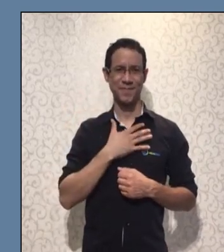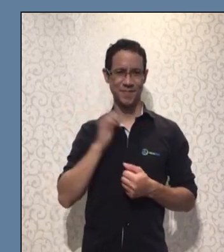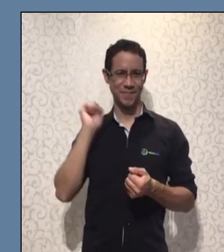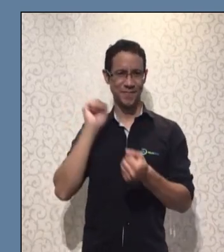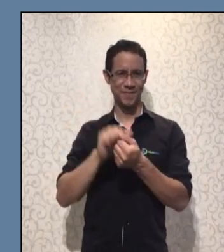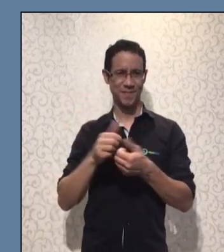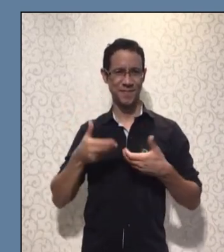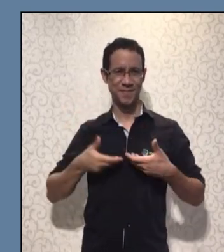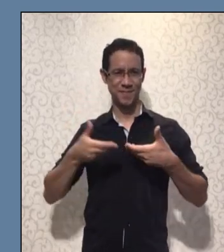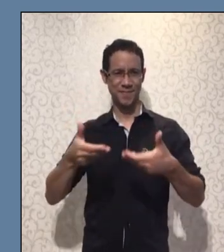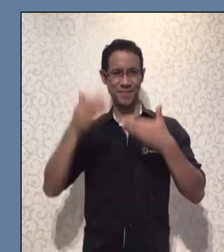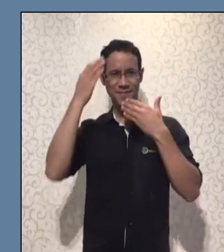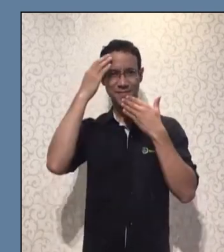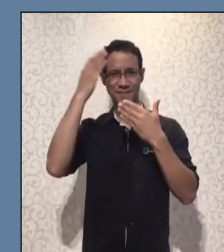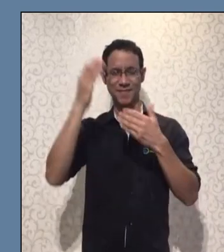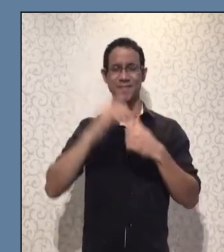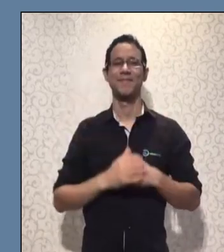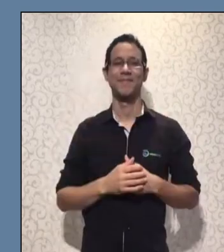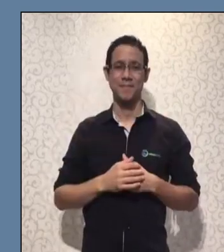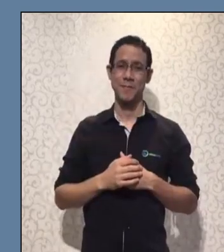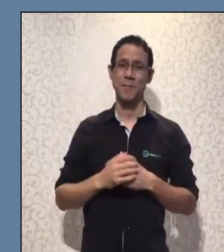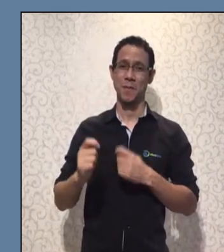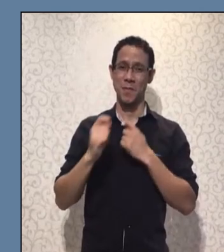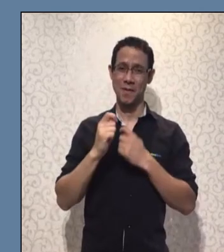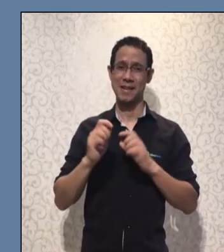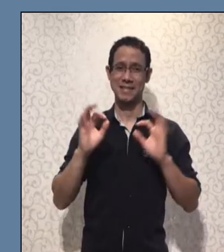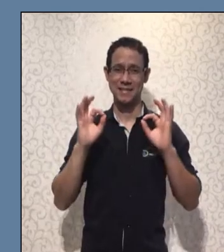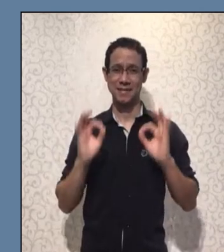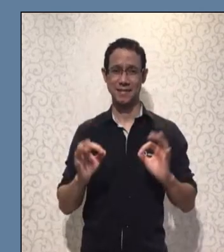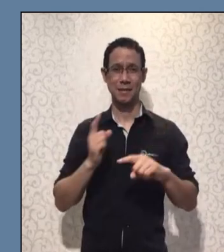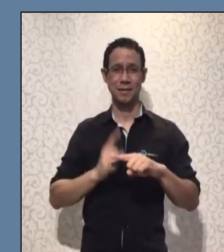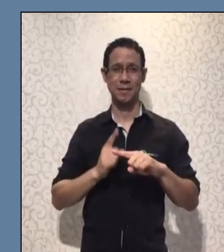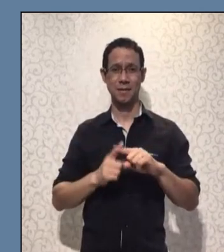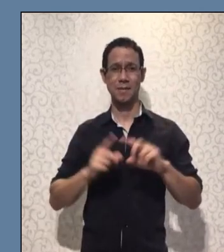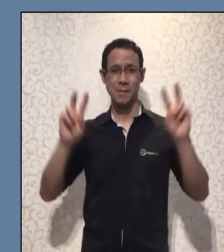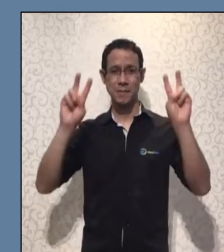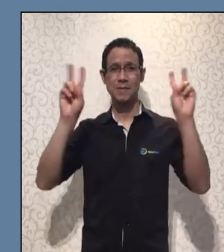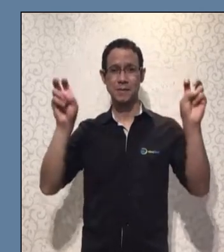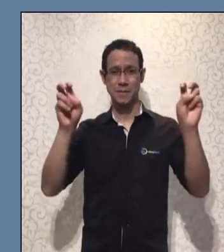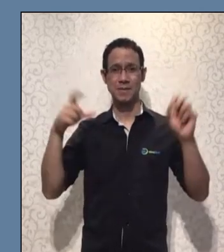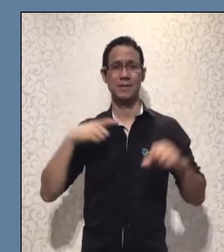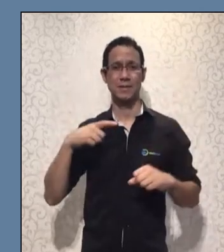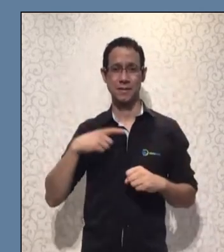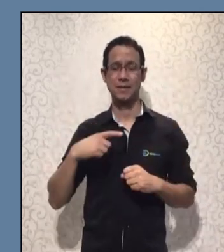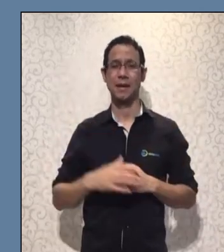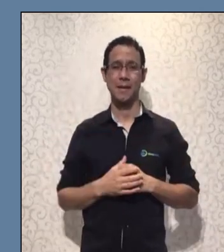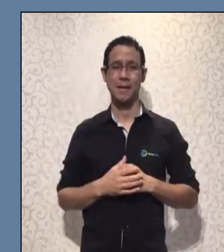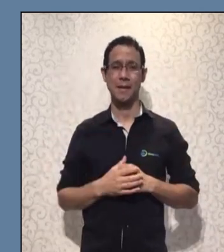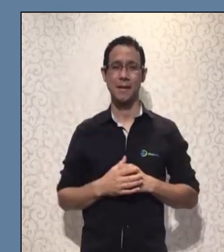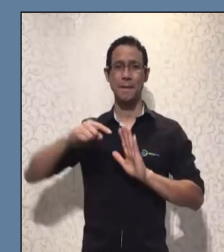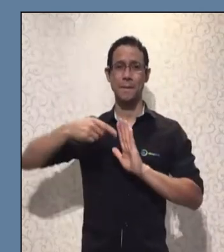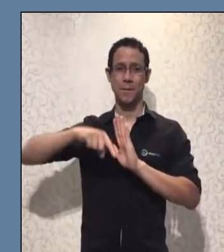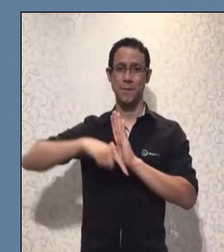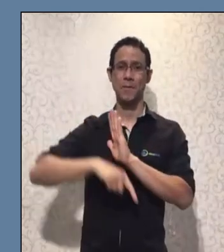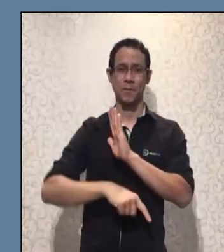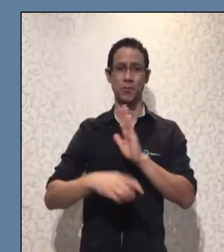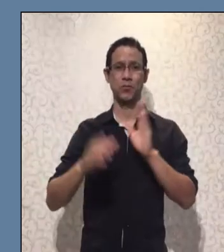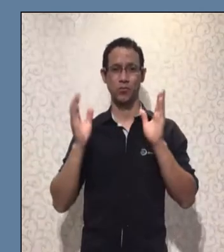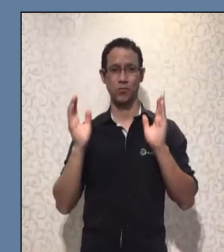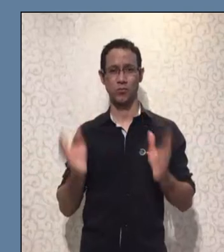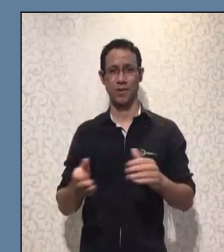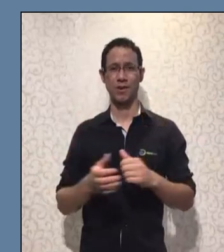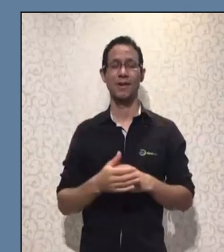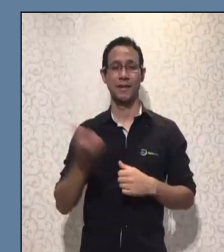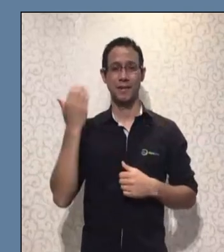convite. É uma provocação mesmo, porque é uma questão absolutamente candente que se aprofundou, eu acho, já era uma questão